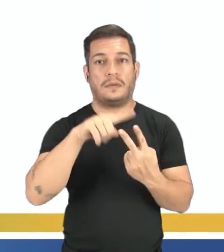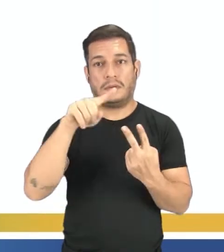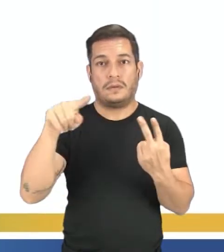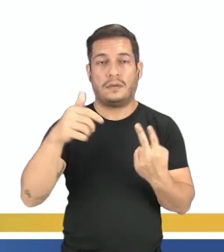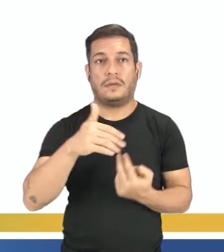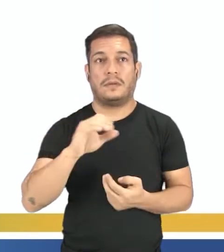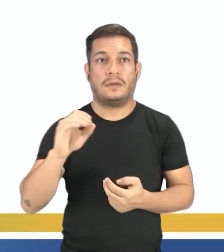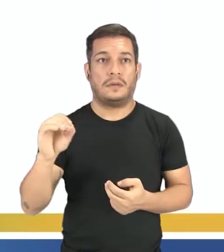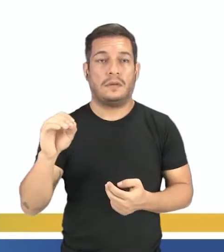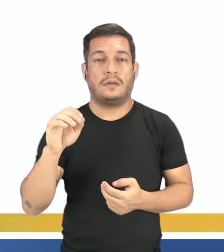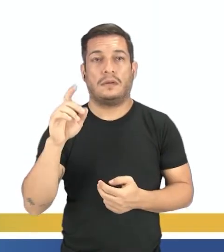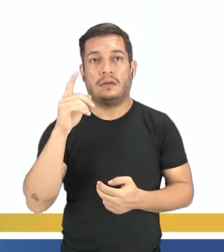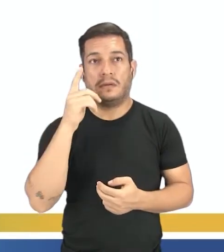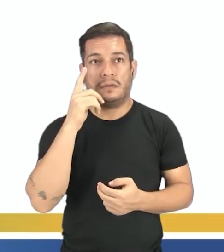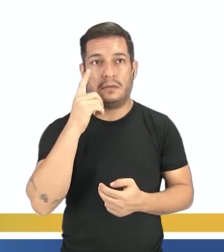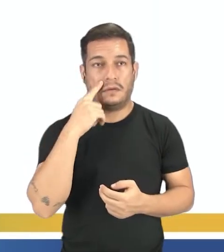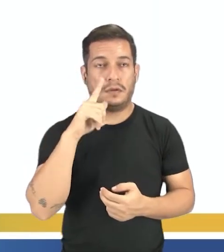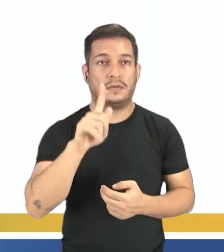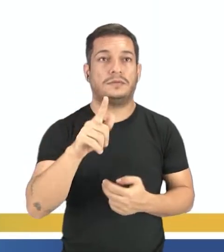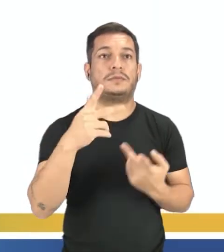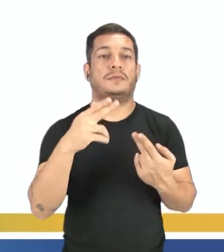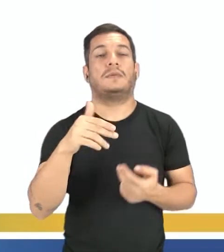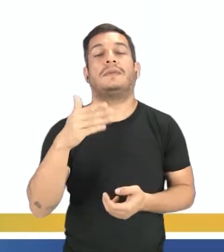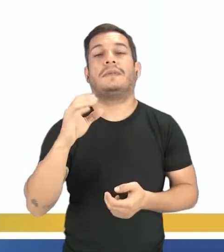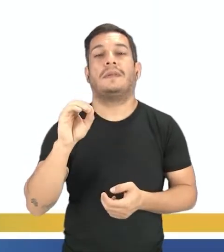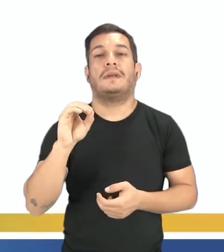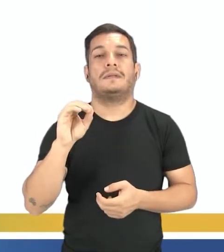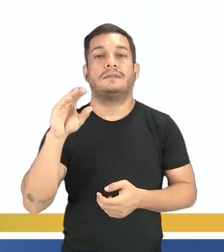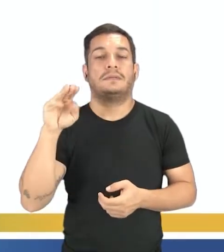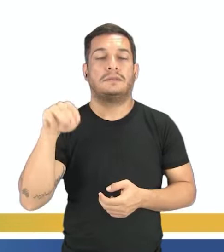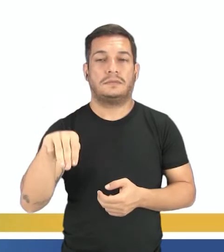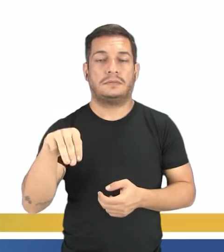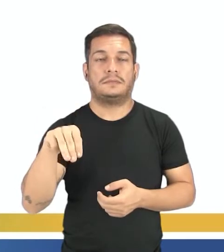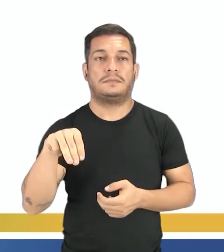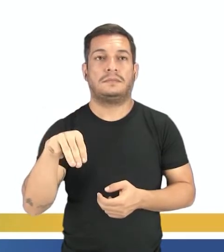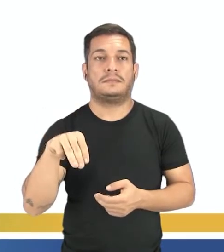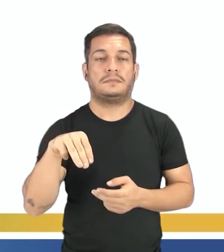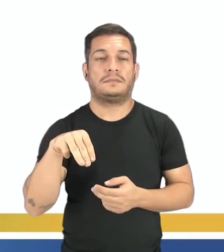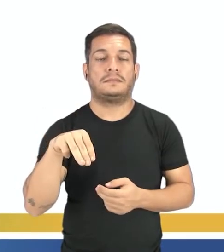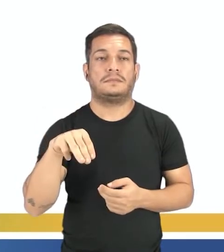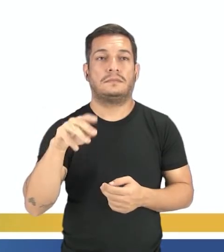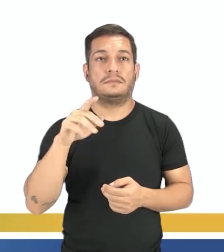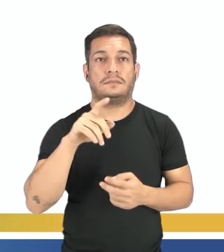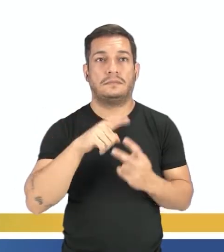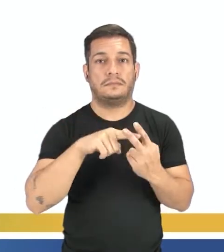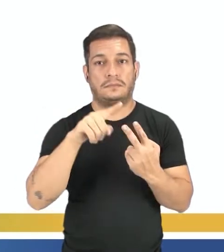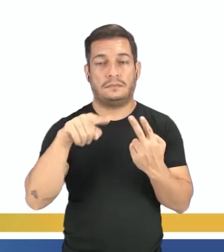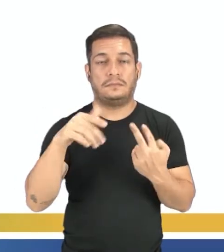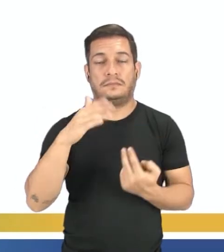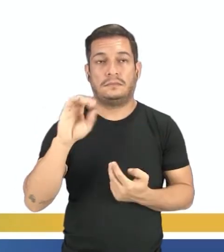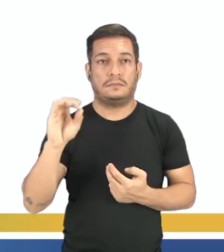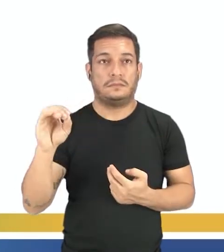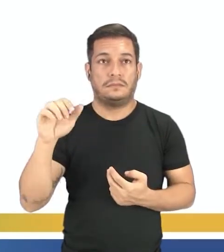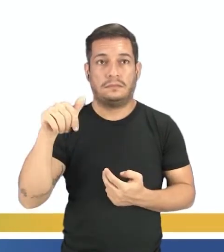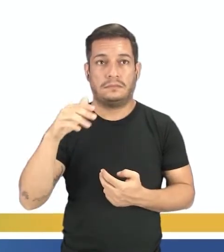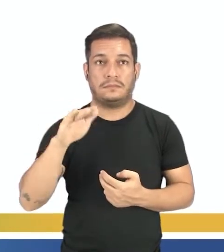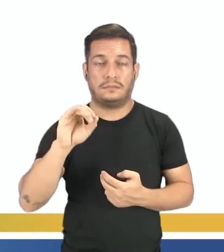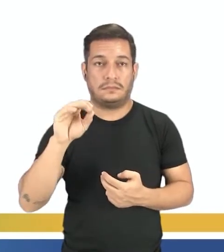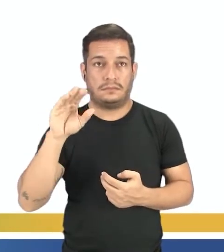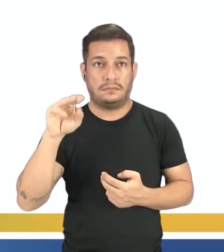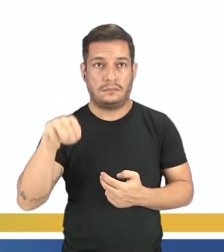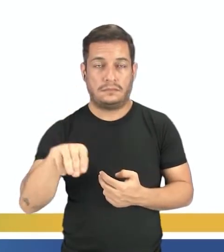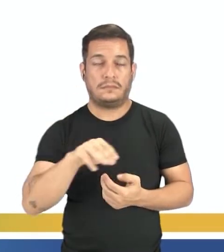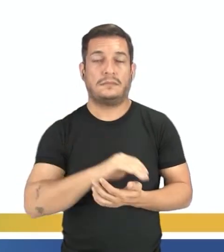raiz de 100. G é igual a quanto? Qual a raiz de 100? Nós temos que a raiz de 100 é 10